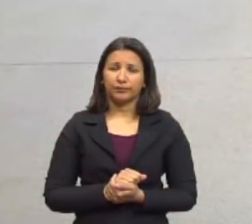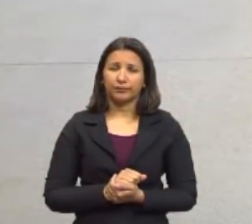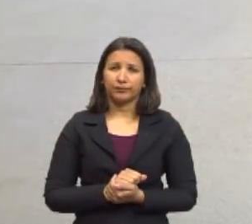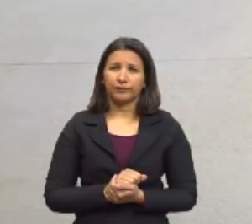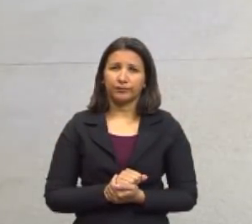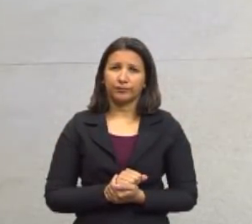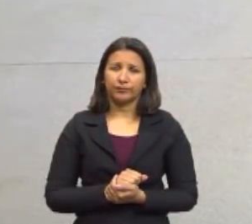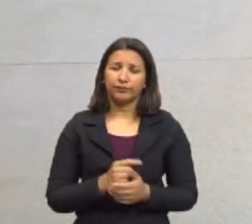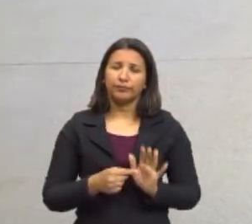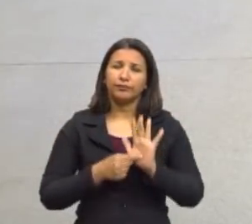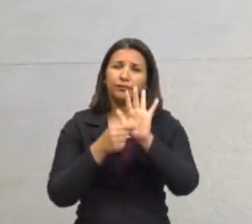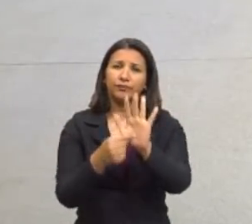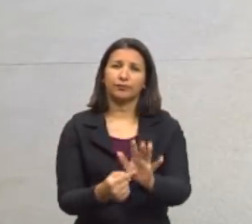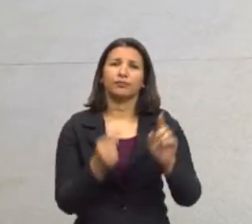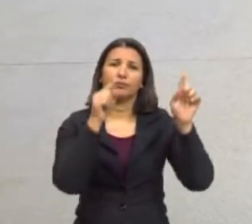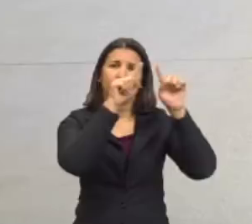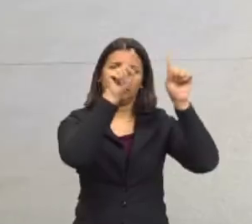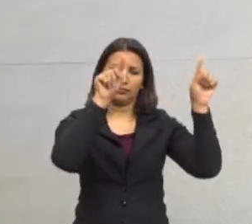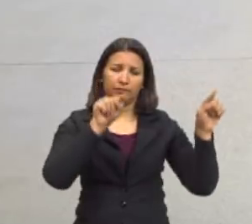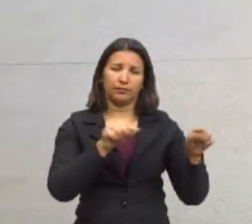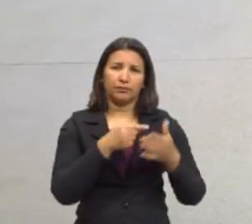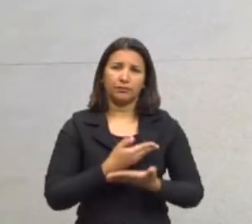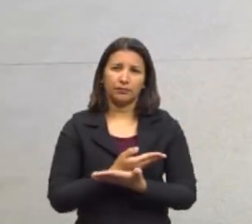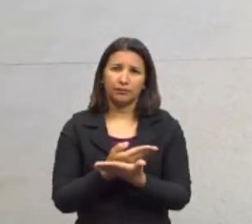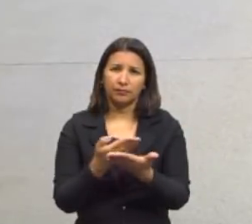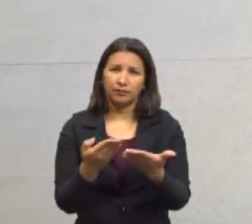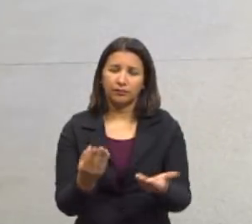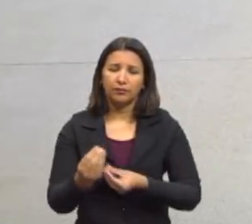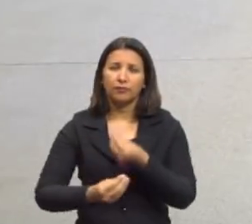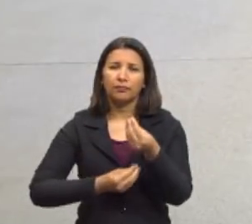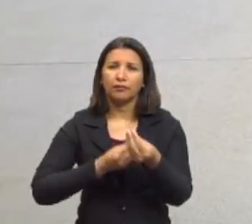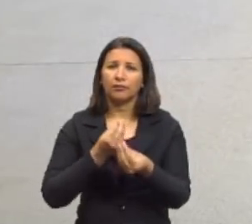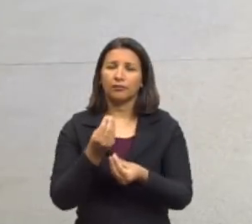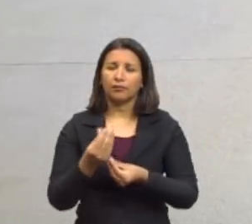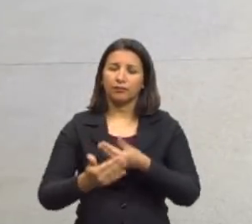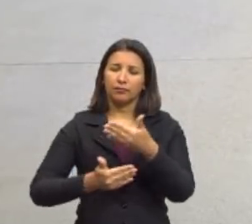Vou mostrar no quadro para vocês como que eu faço esse processo.